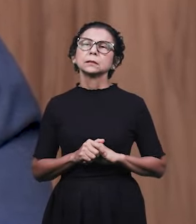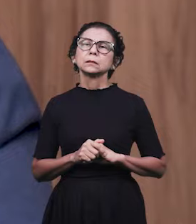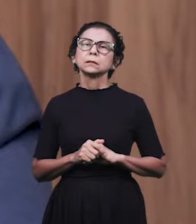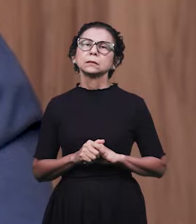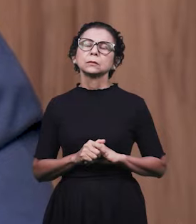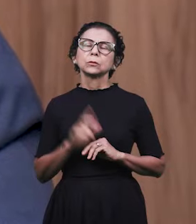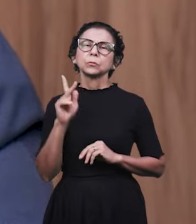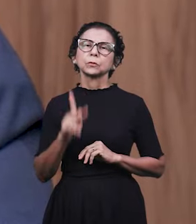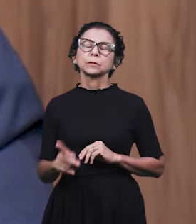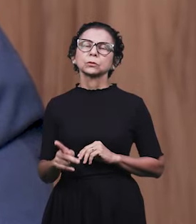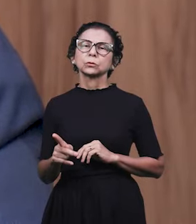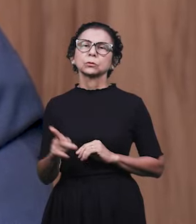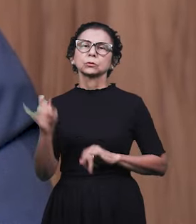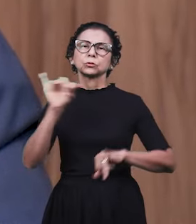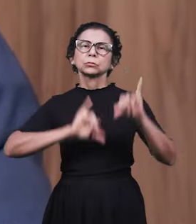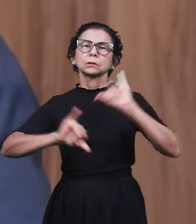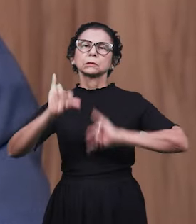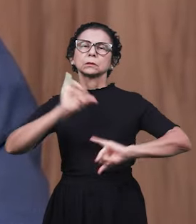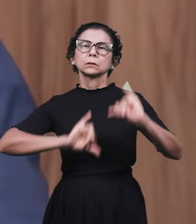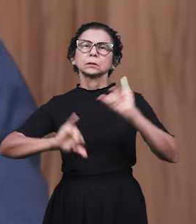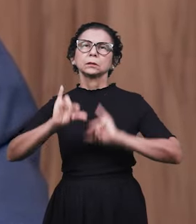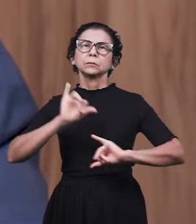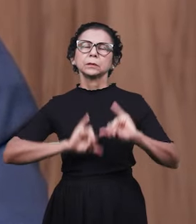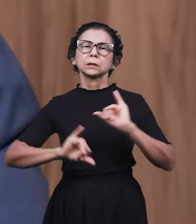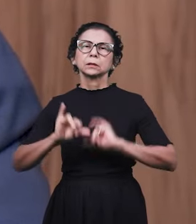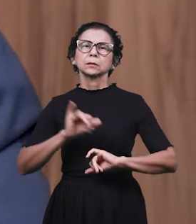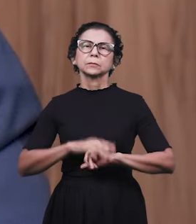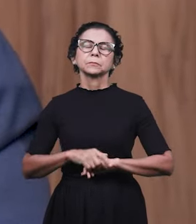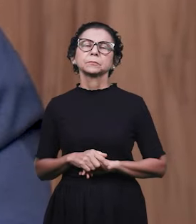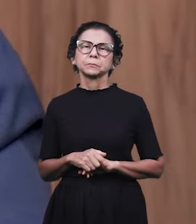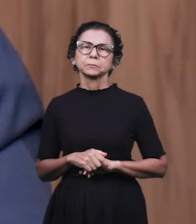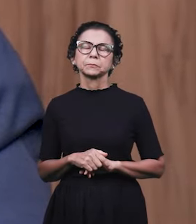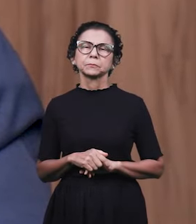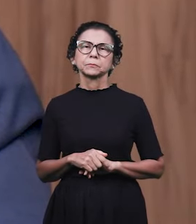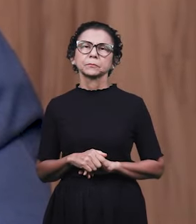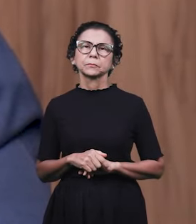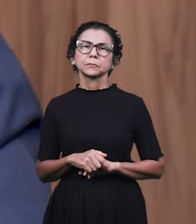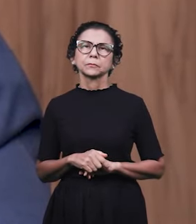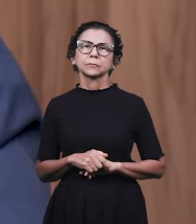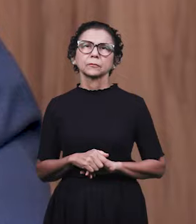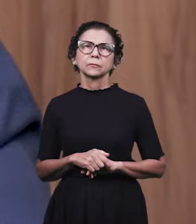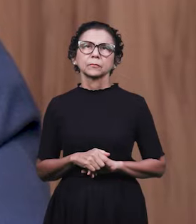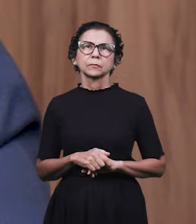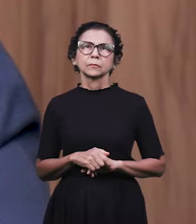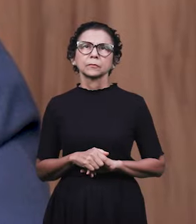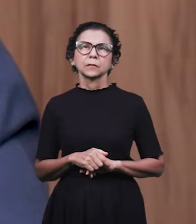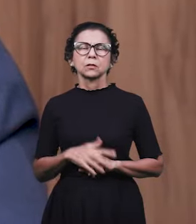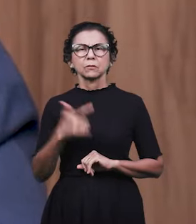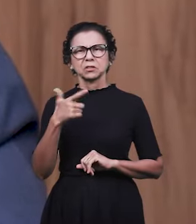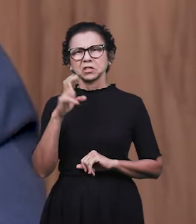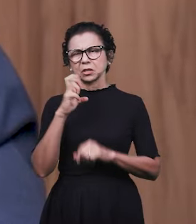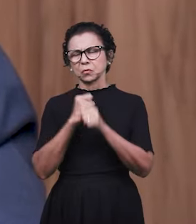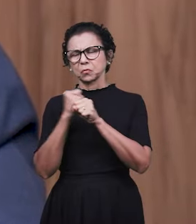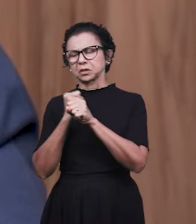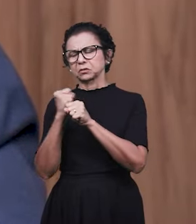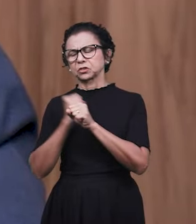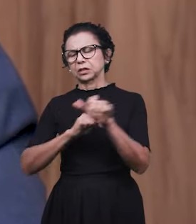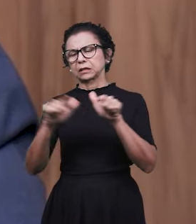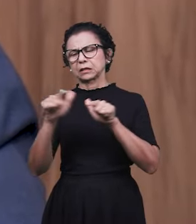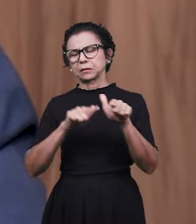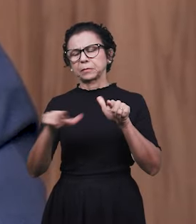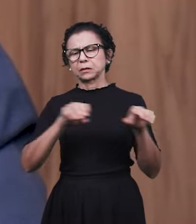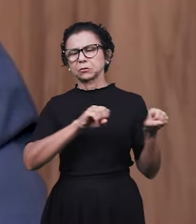de Química, já no 25º ano, e trabalho com educação na